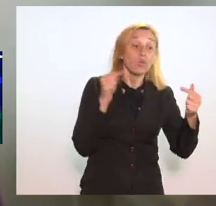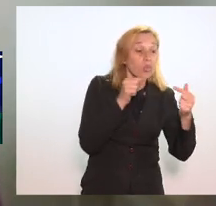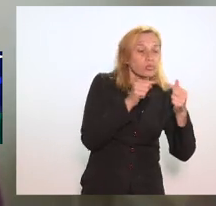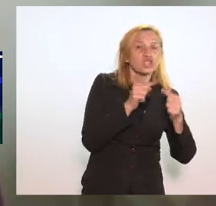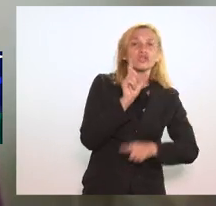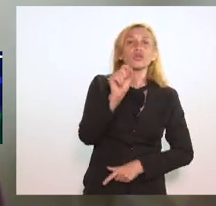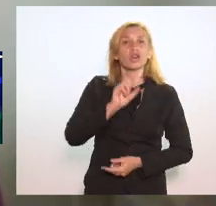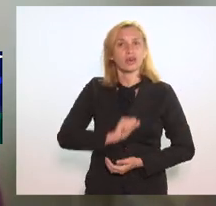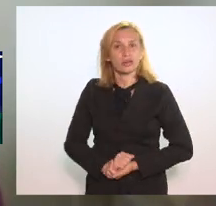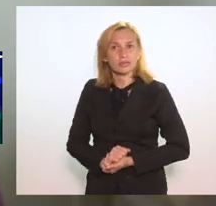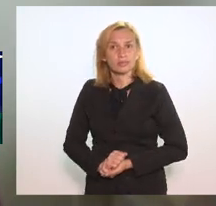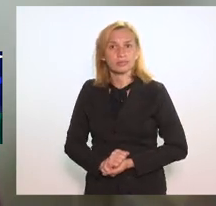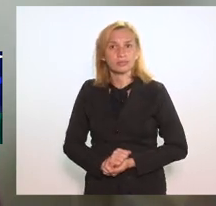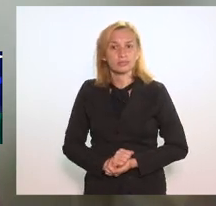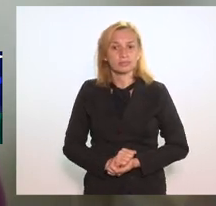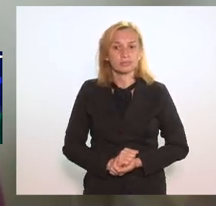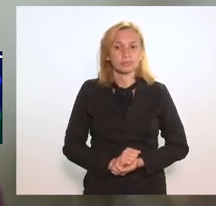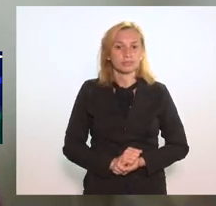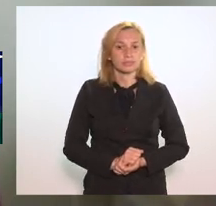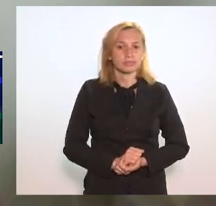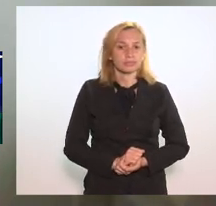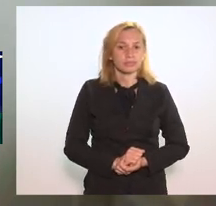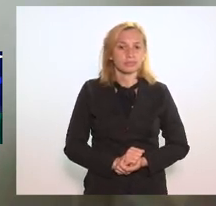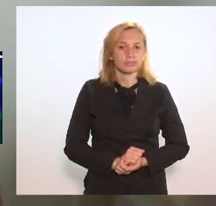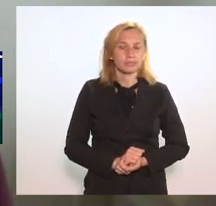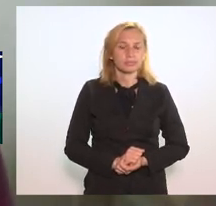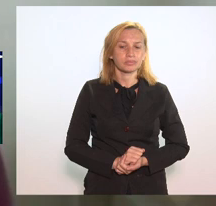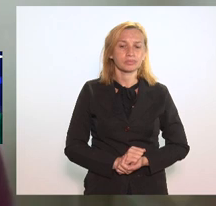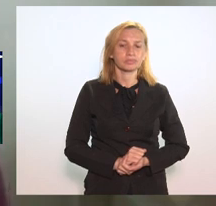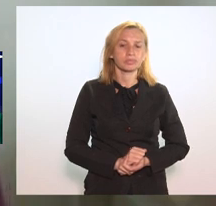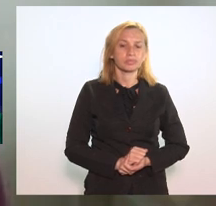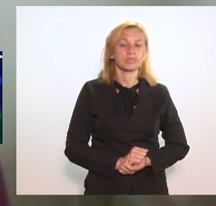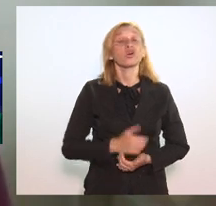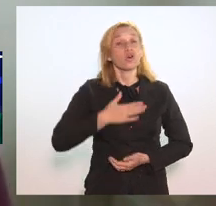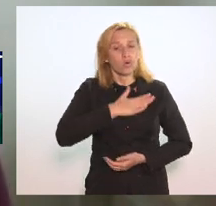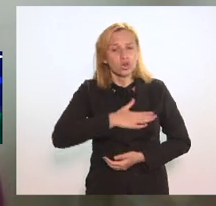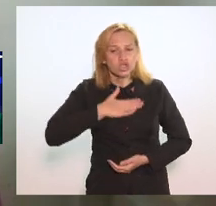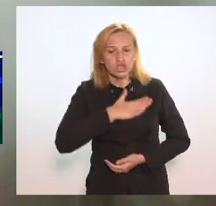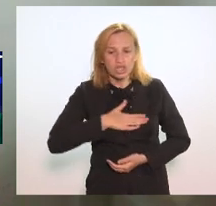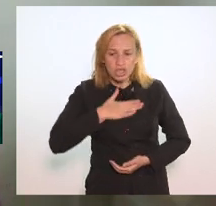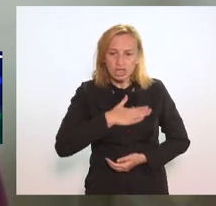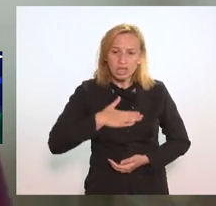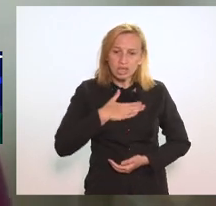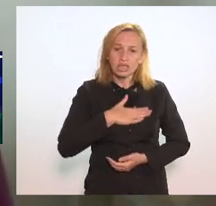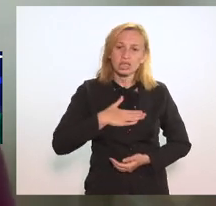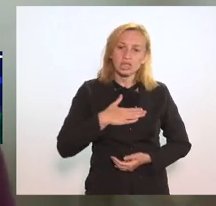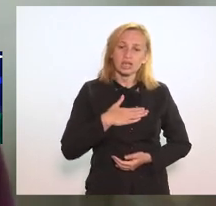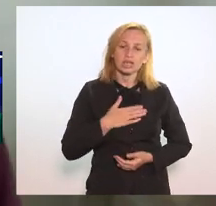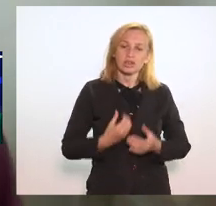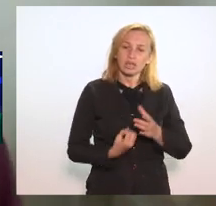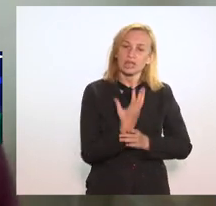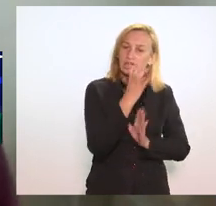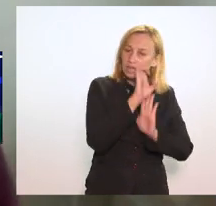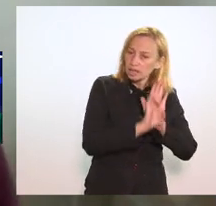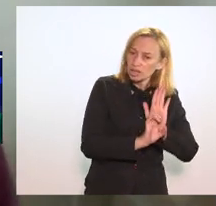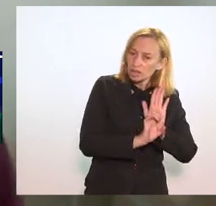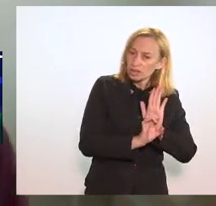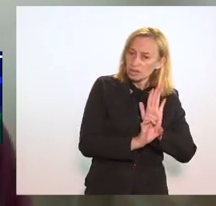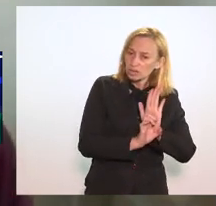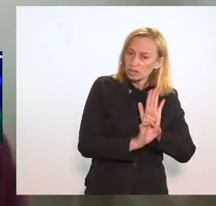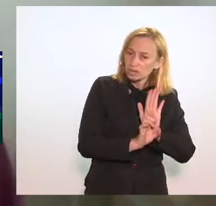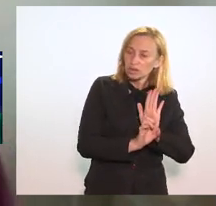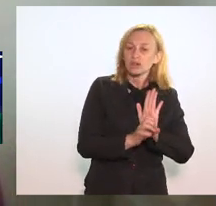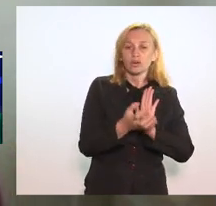adjetivo e deixe os feriados que eu gostaria assim me dei que fosse pontos